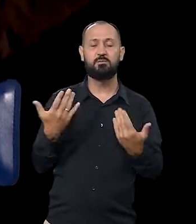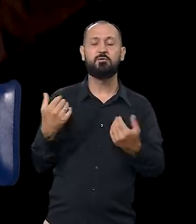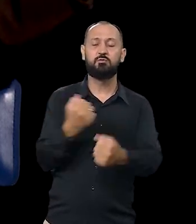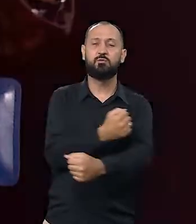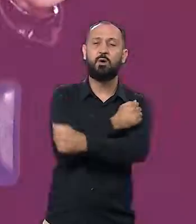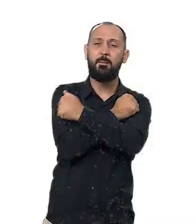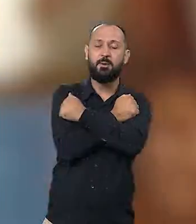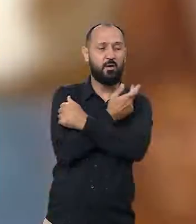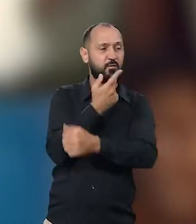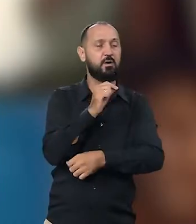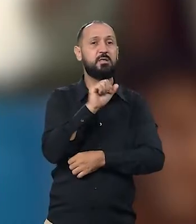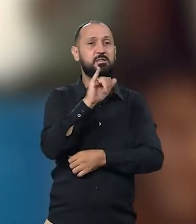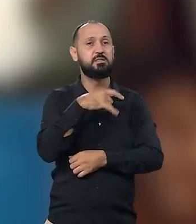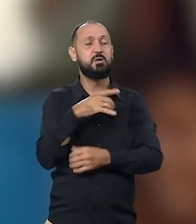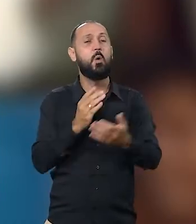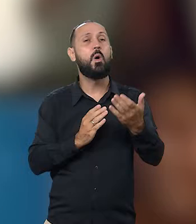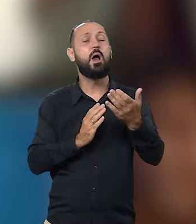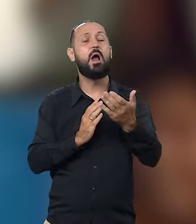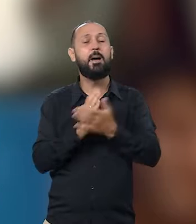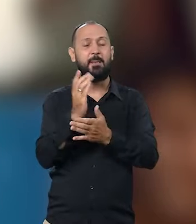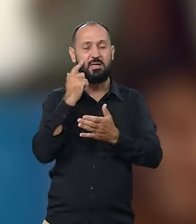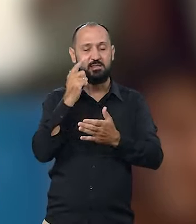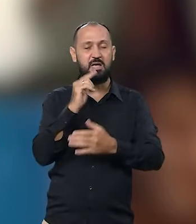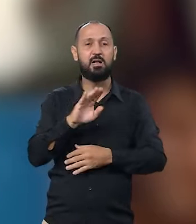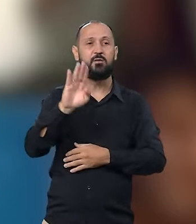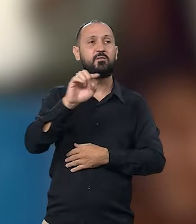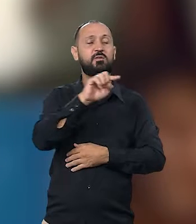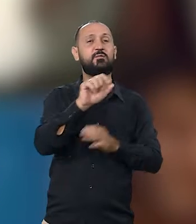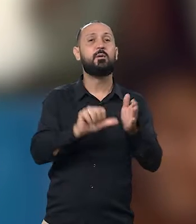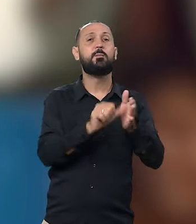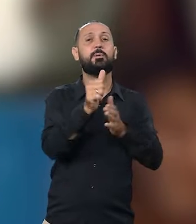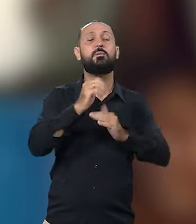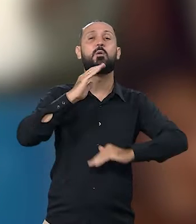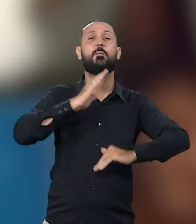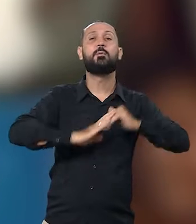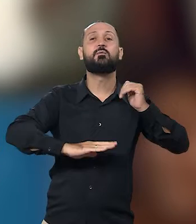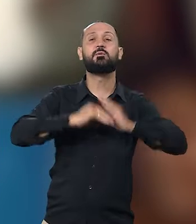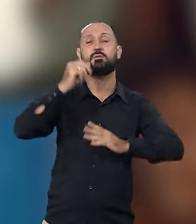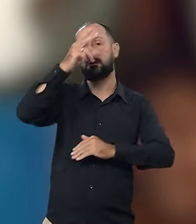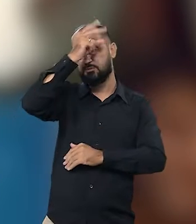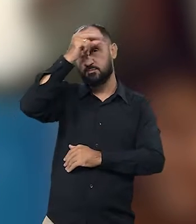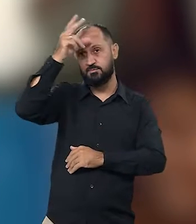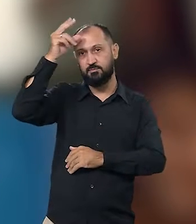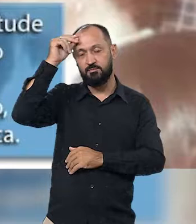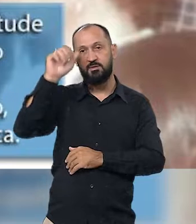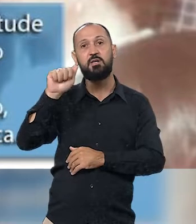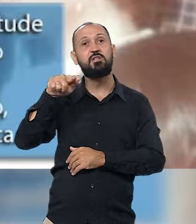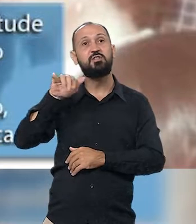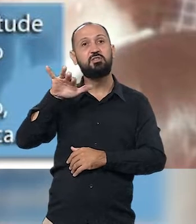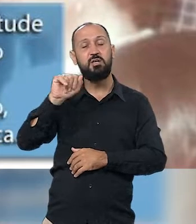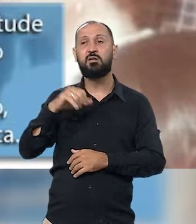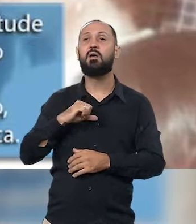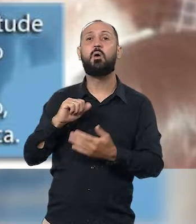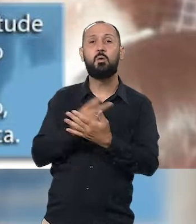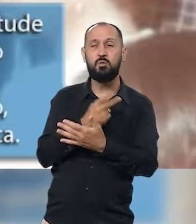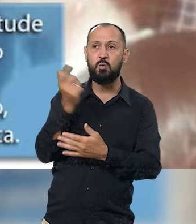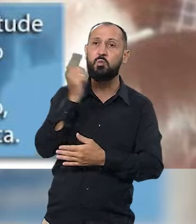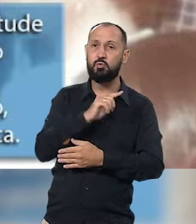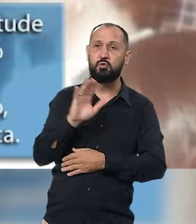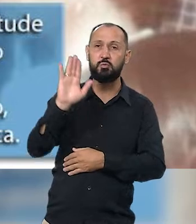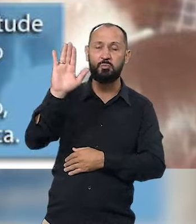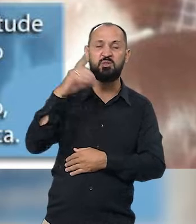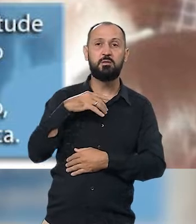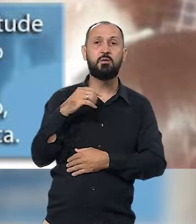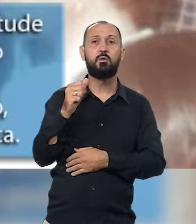um forte abraço e ele disse: se eu ganhar as eleições, você será o primeiro funcionário da Prefeitura de Angélica. O que aconteceu? Ganhou